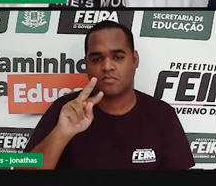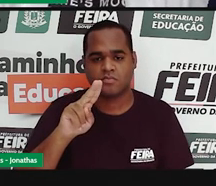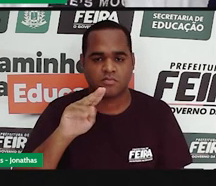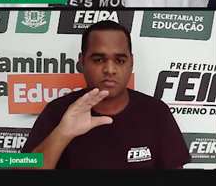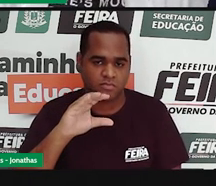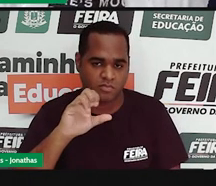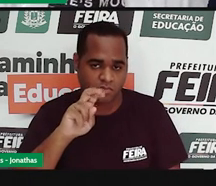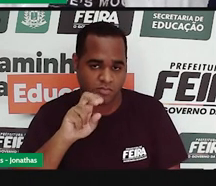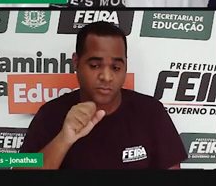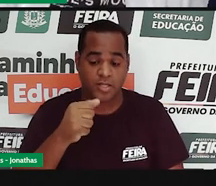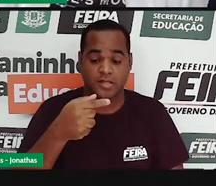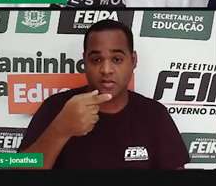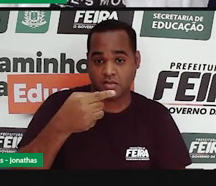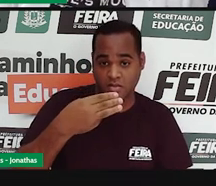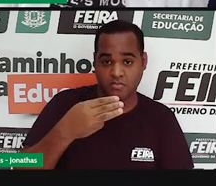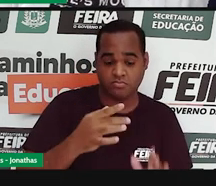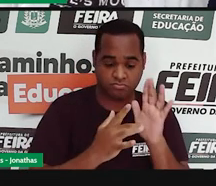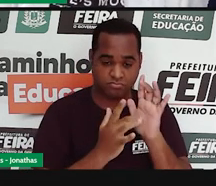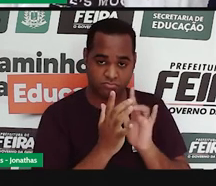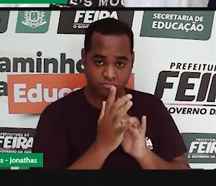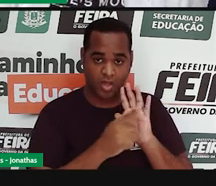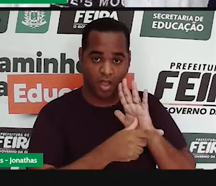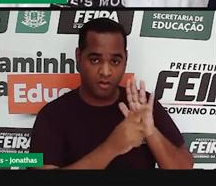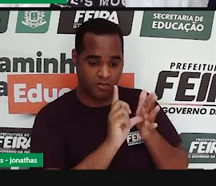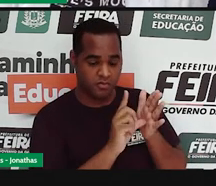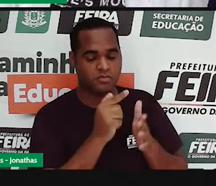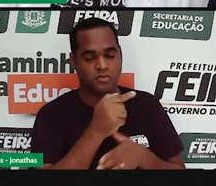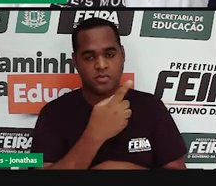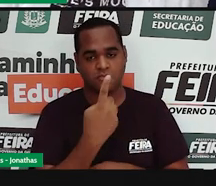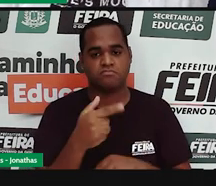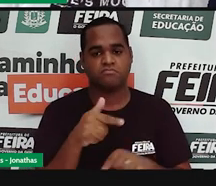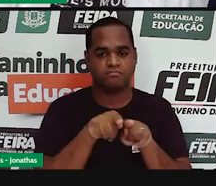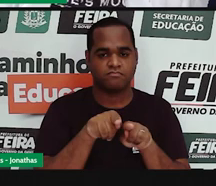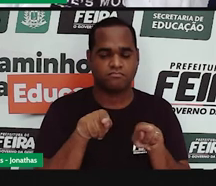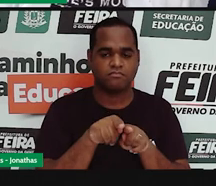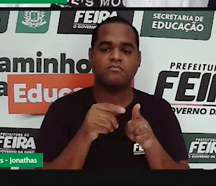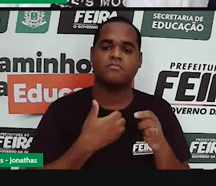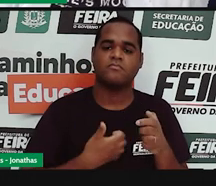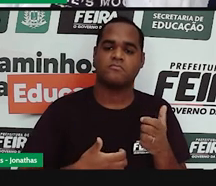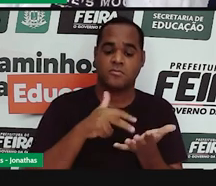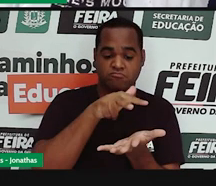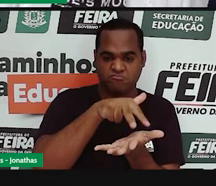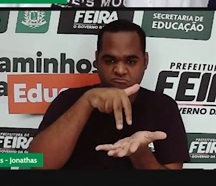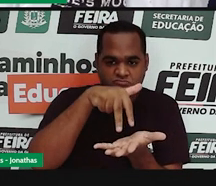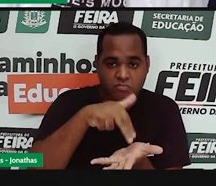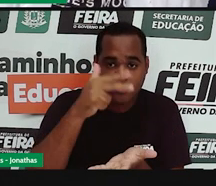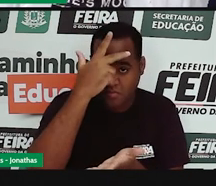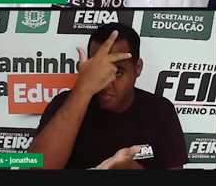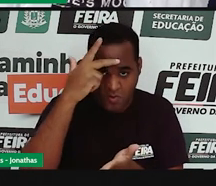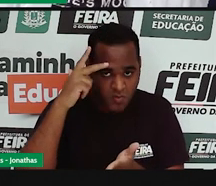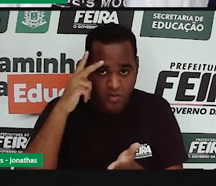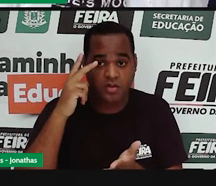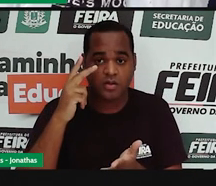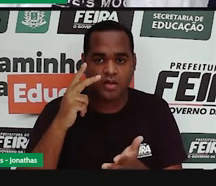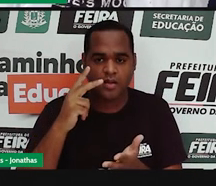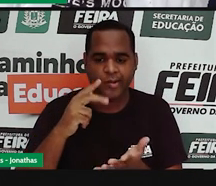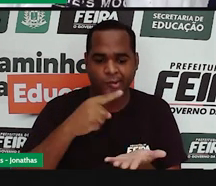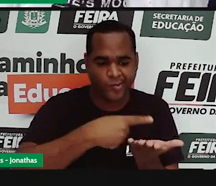e 71, esse levante de escravos, que, mesmo tendo